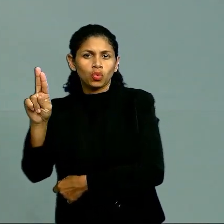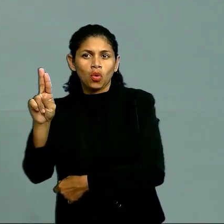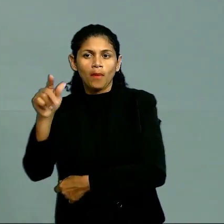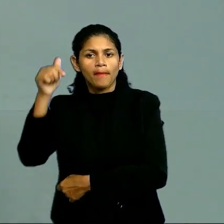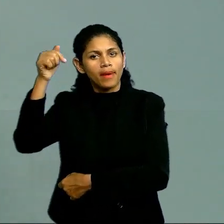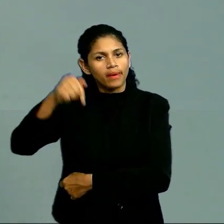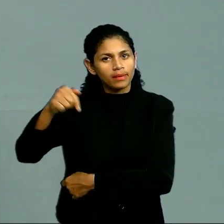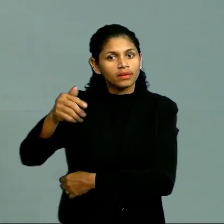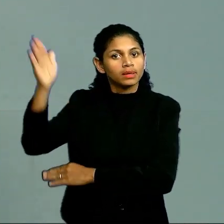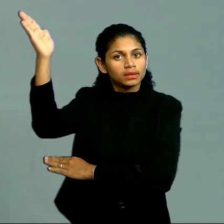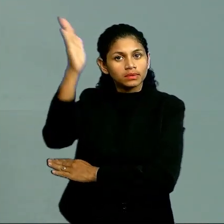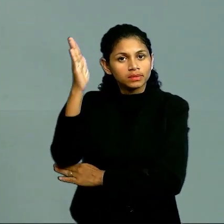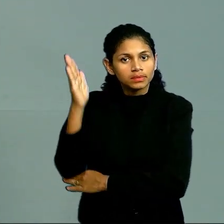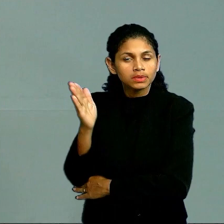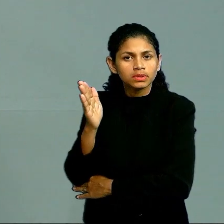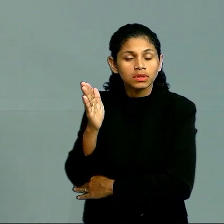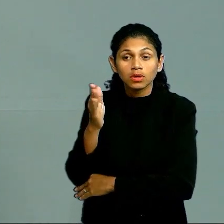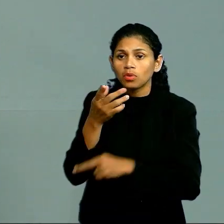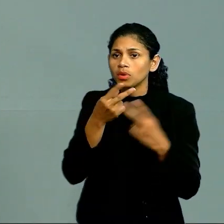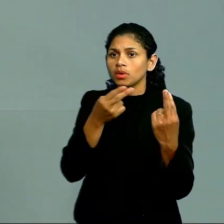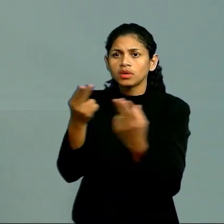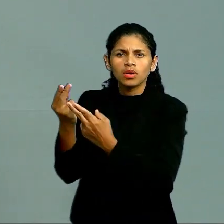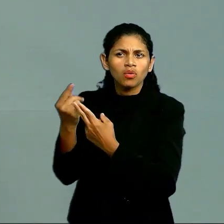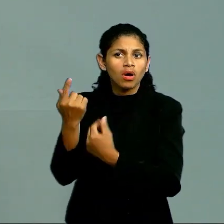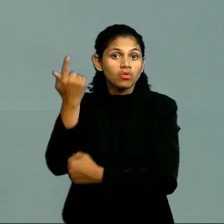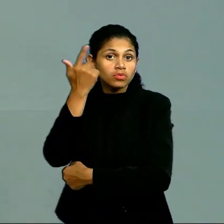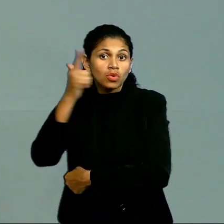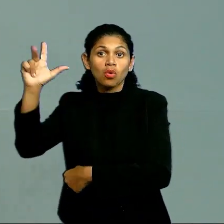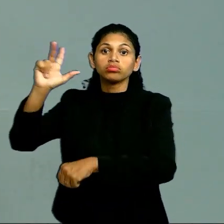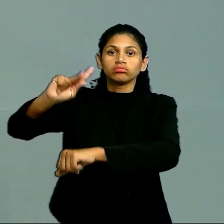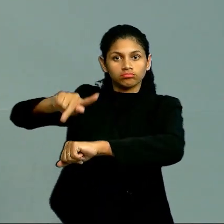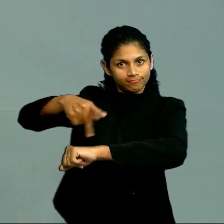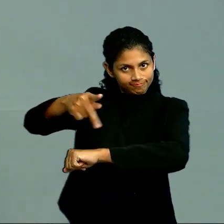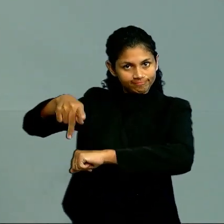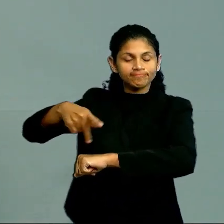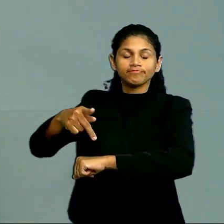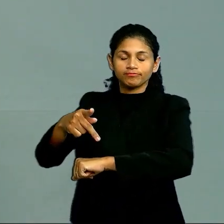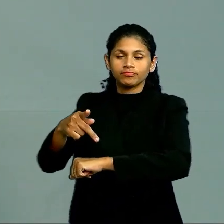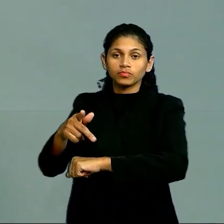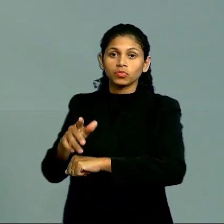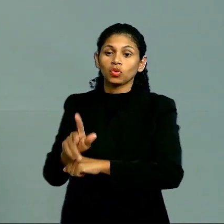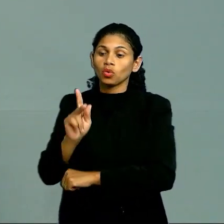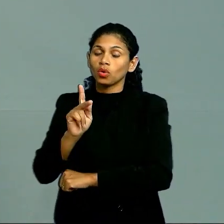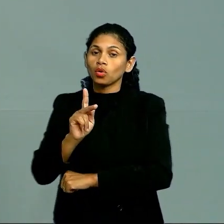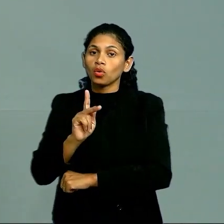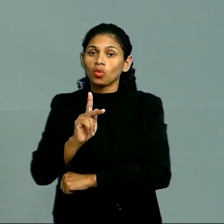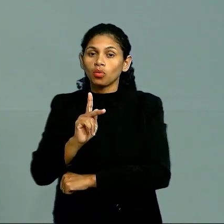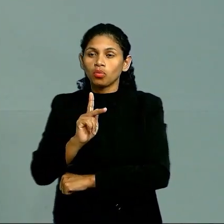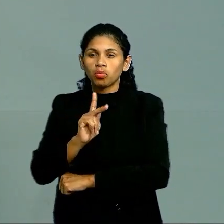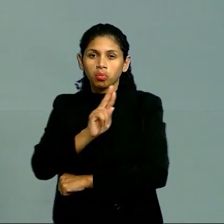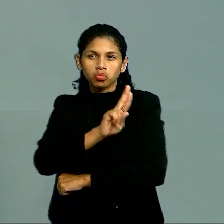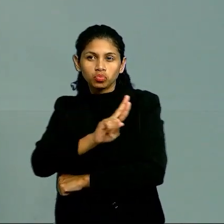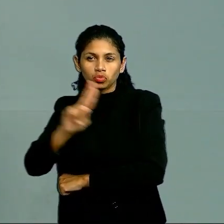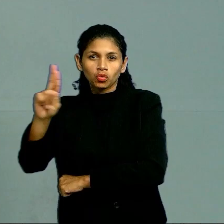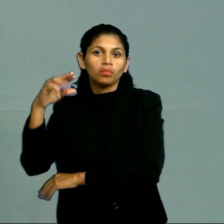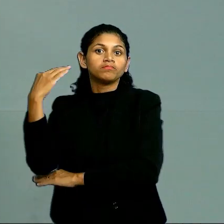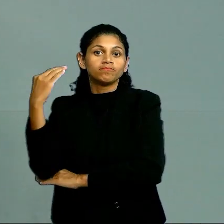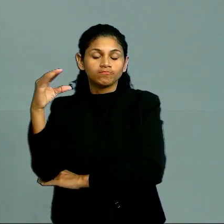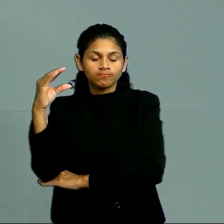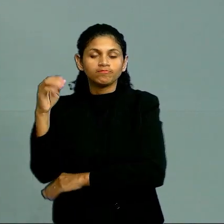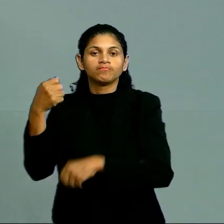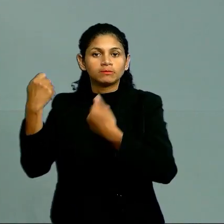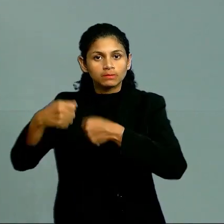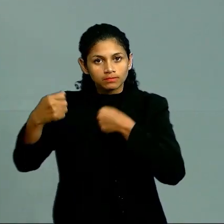Então, não vai mudar o nome científico, só o nome popular, tá? Mas o nome científico tem que ser escrito